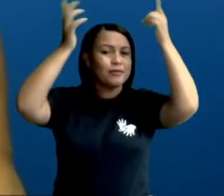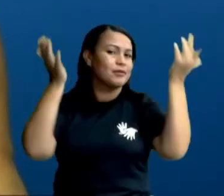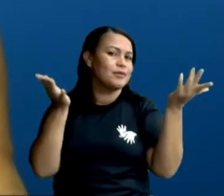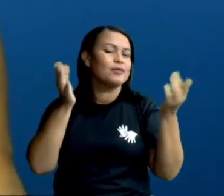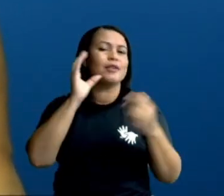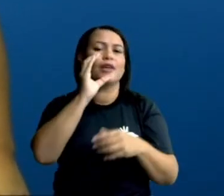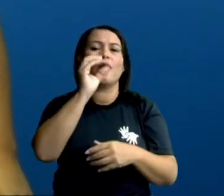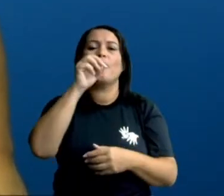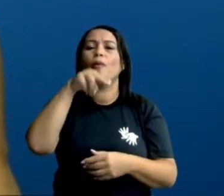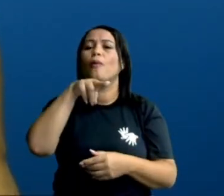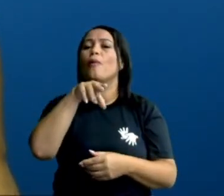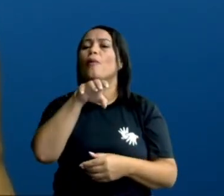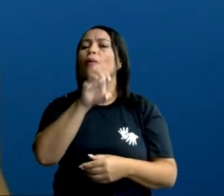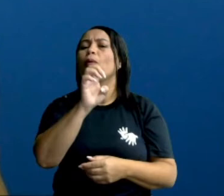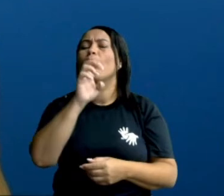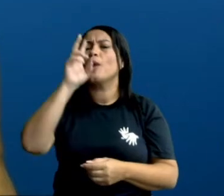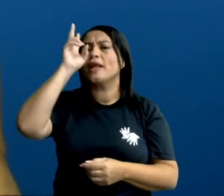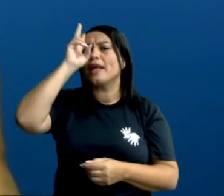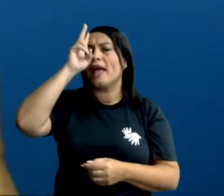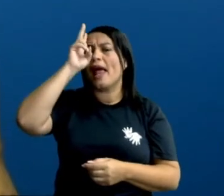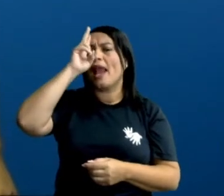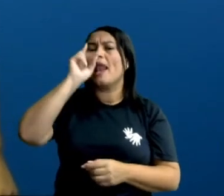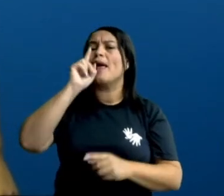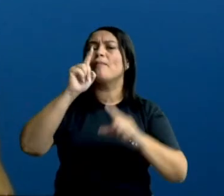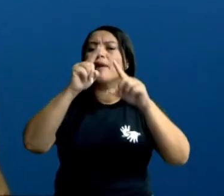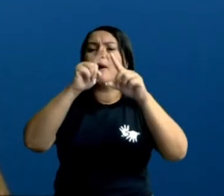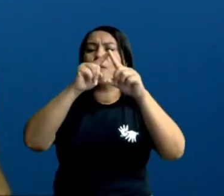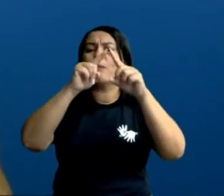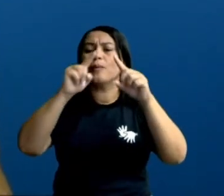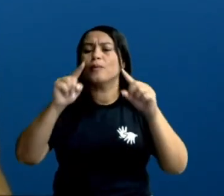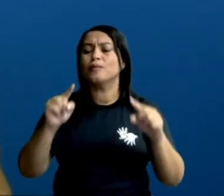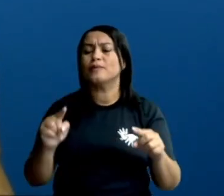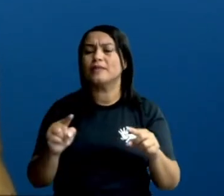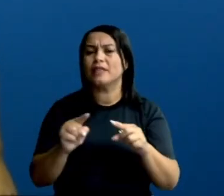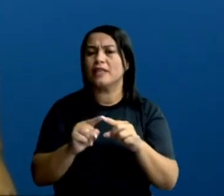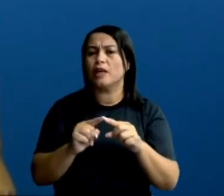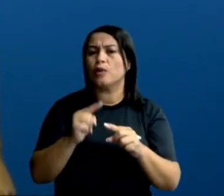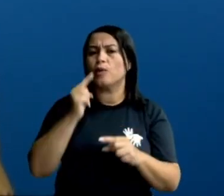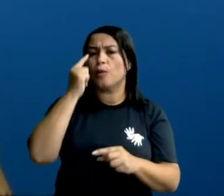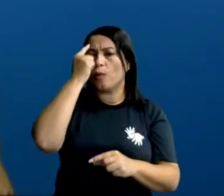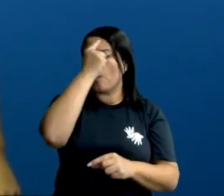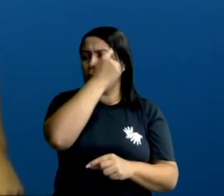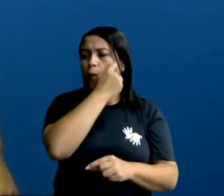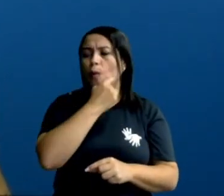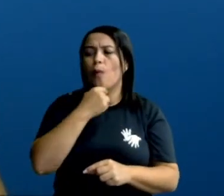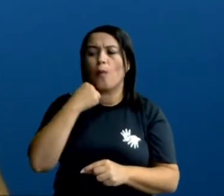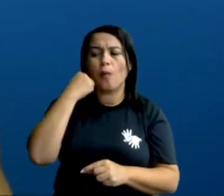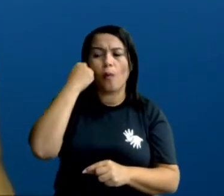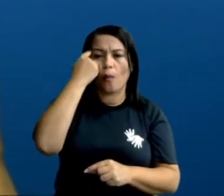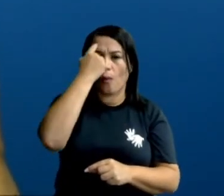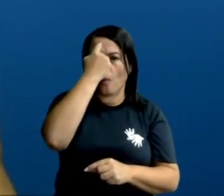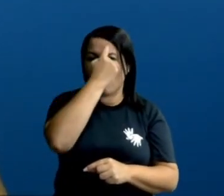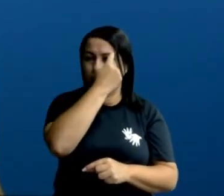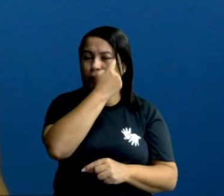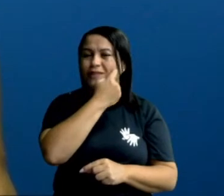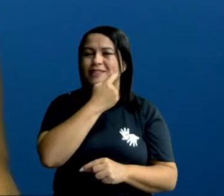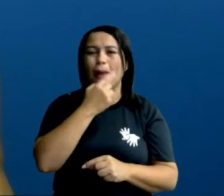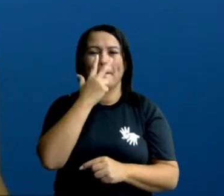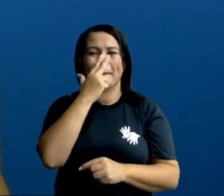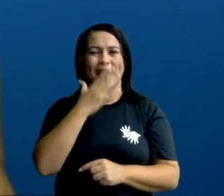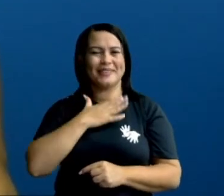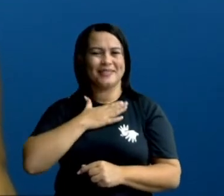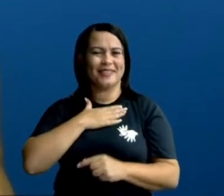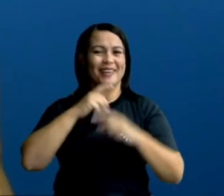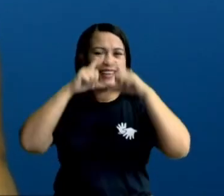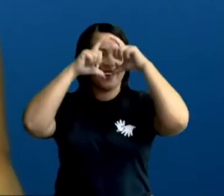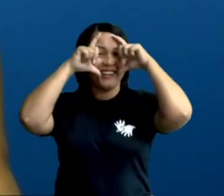é um cone, e lembra um triângulo. E o rostinho do palhacinho, parece o rostinho da tia, ó, chega redondo,